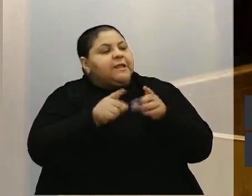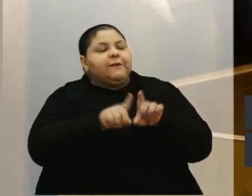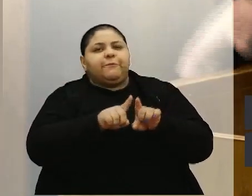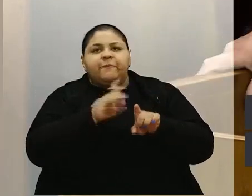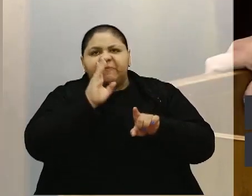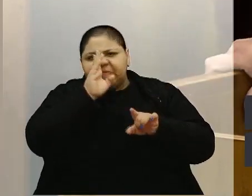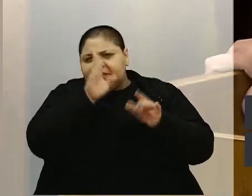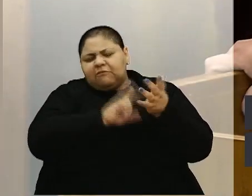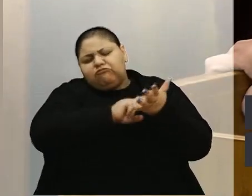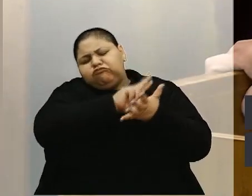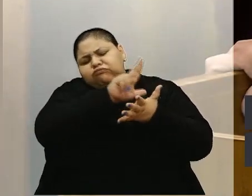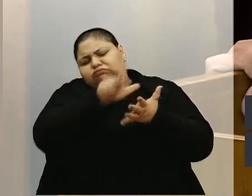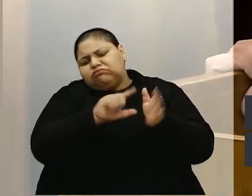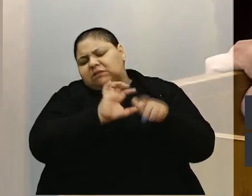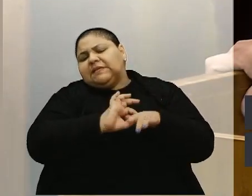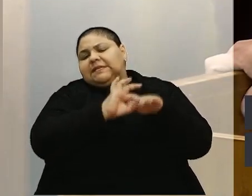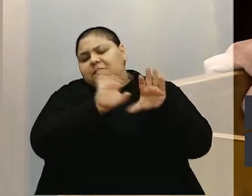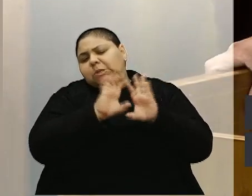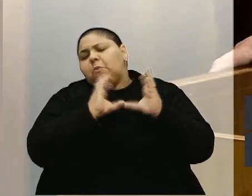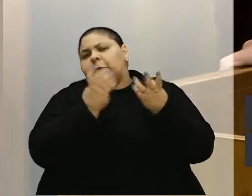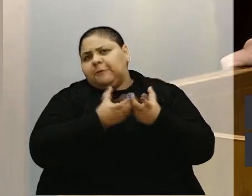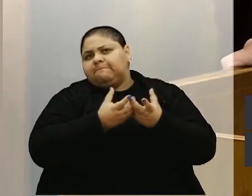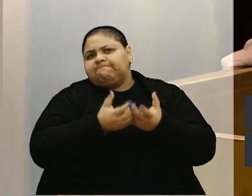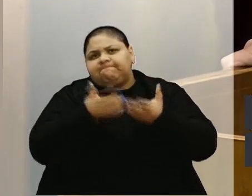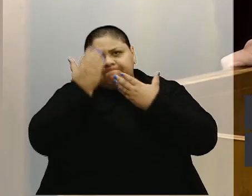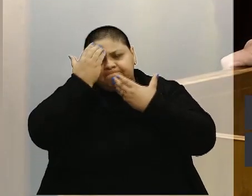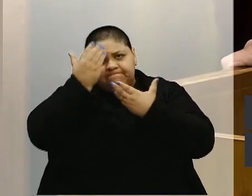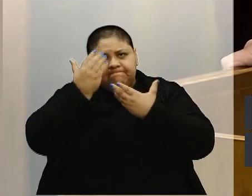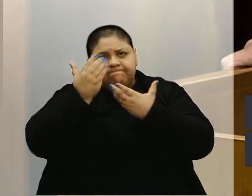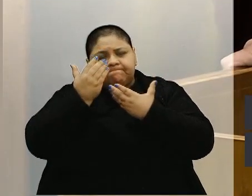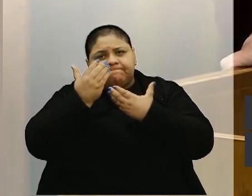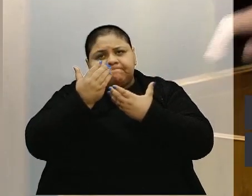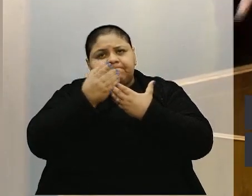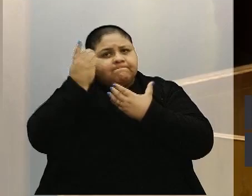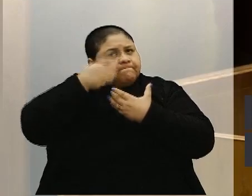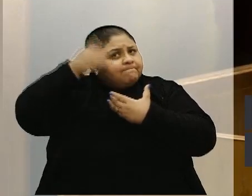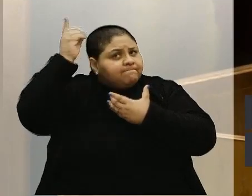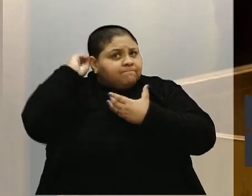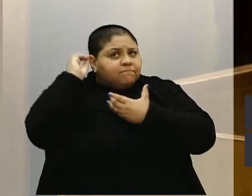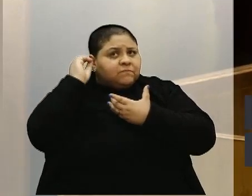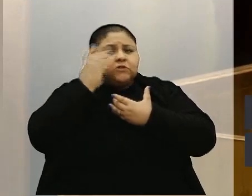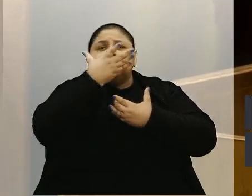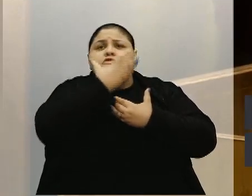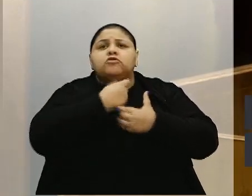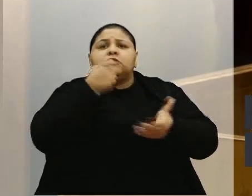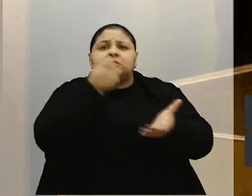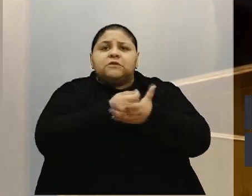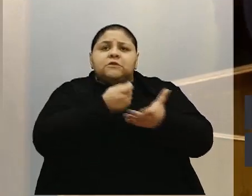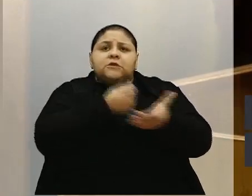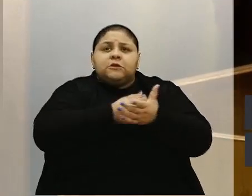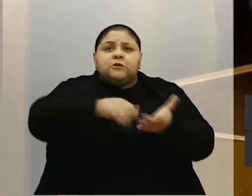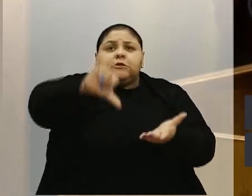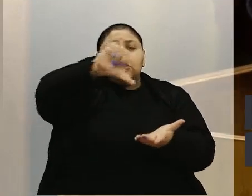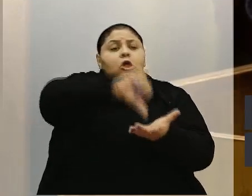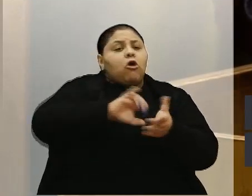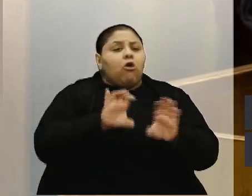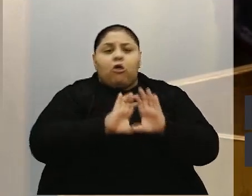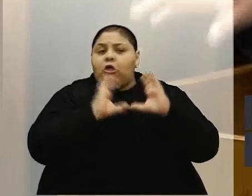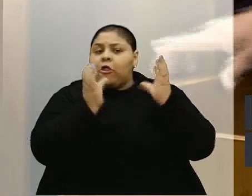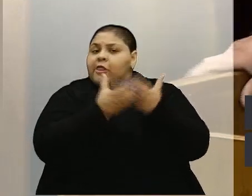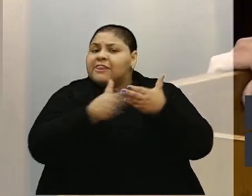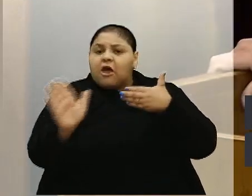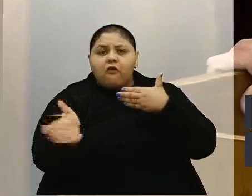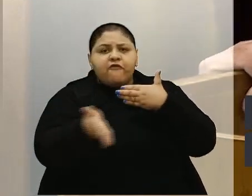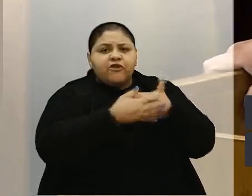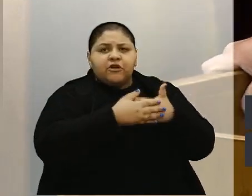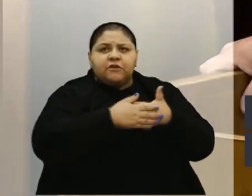tantos outros líderes comunitários. Obrigado, Lucas Dil. O homem que lutou para que o centro comunitário não fechasse